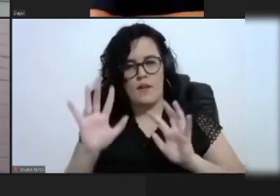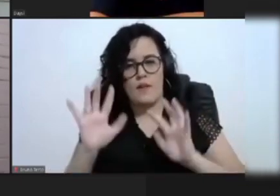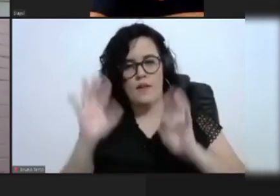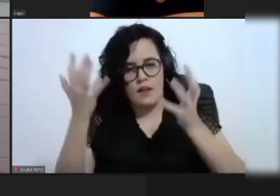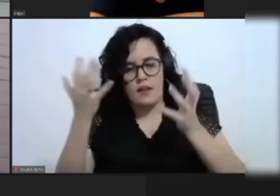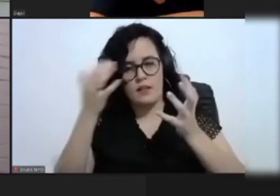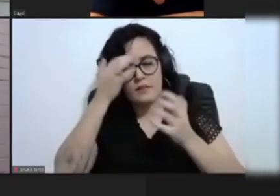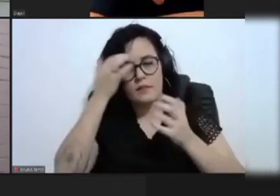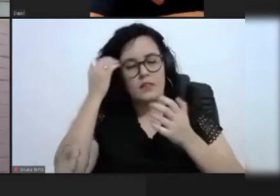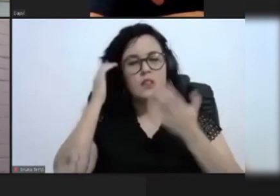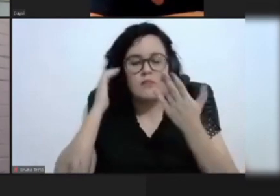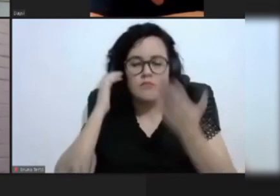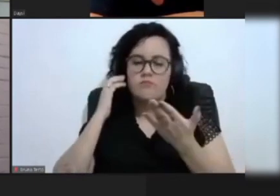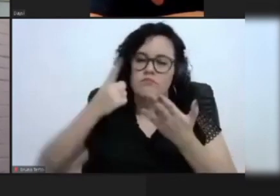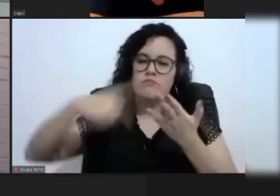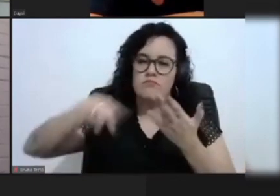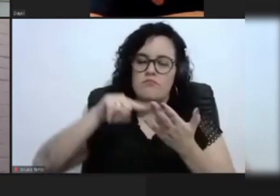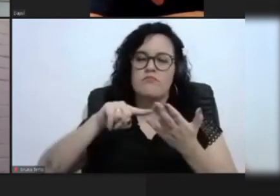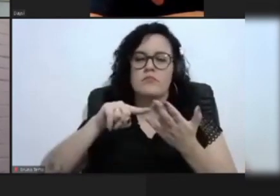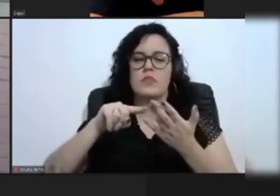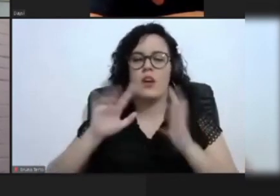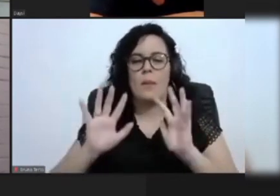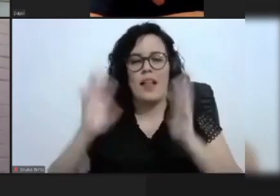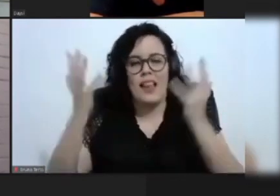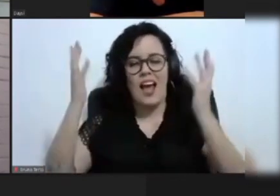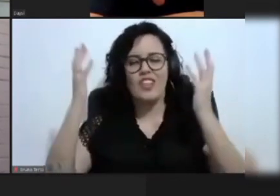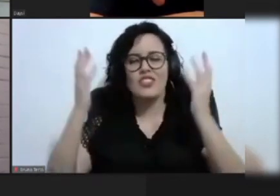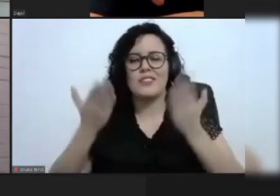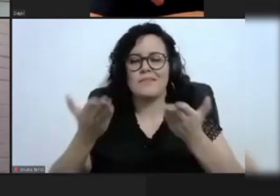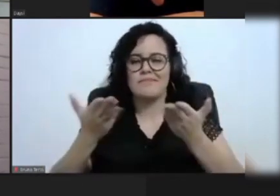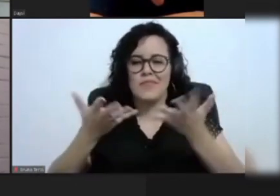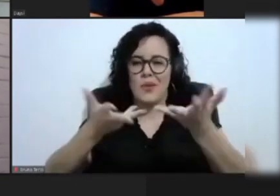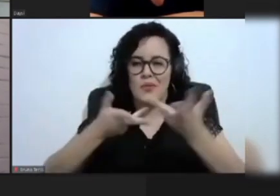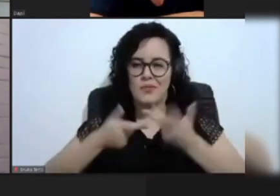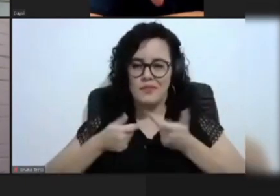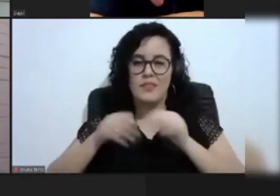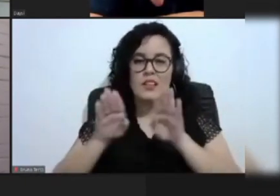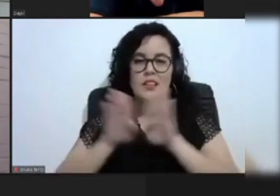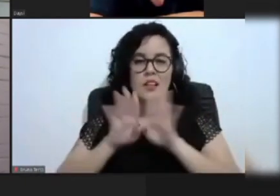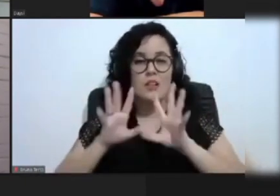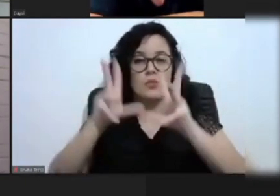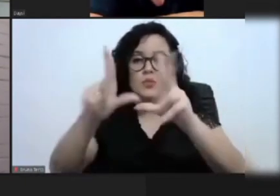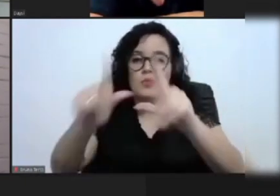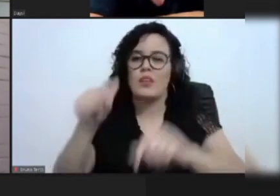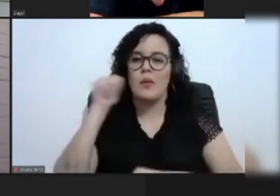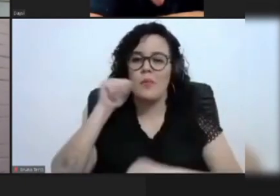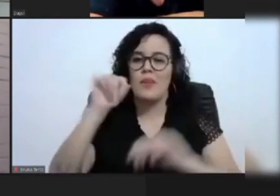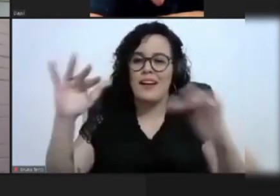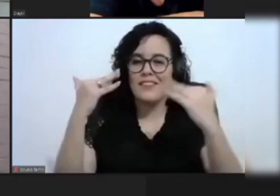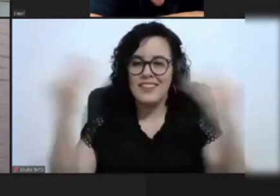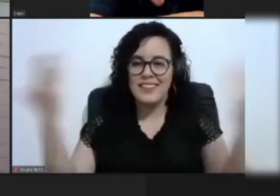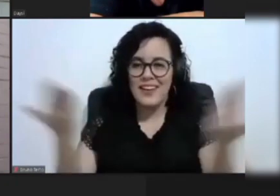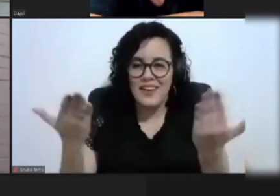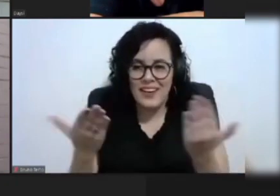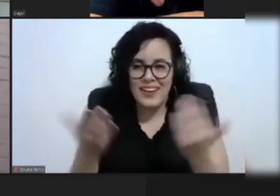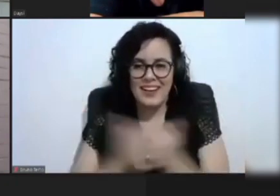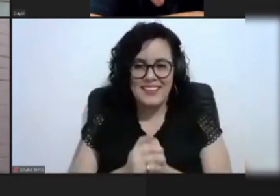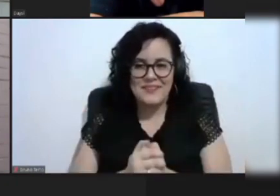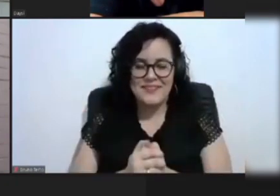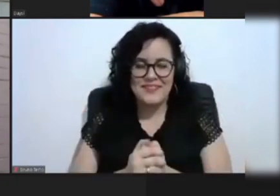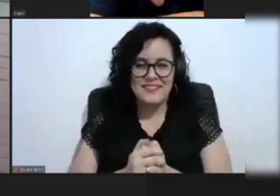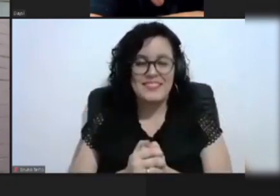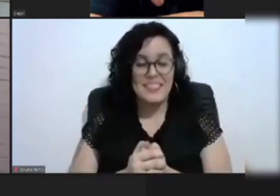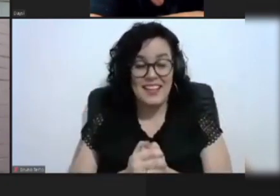que é em homenagem a vocês, nossas convidadas, e homenagem a todas as mulheres que estão nos assistindo. Na